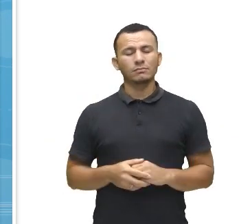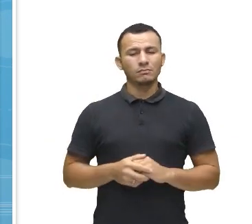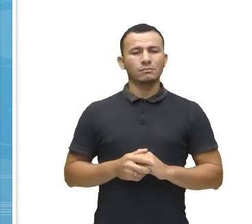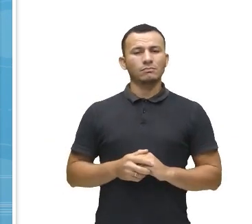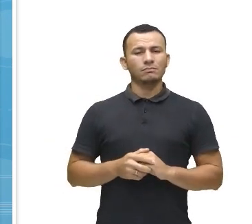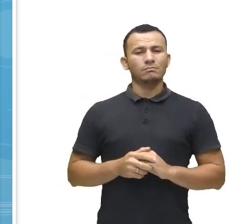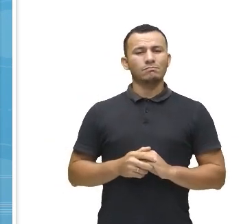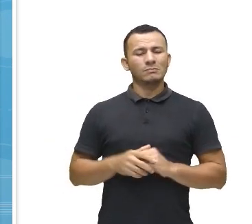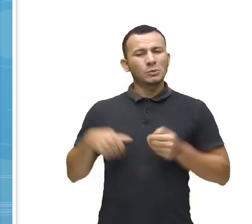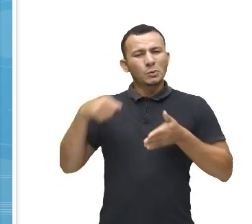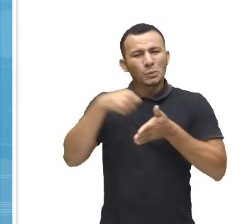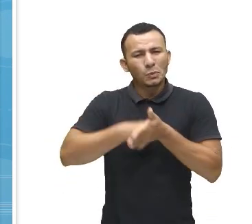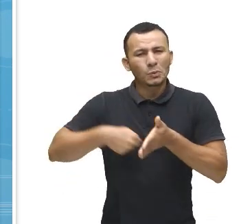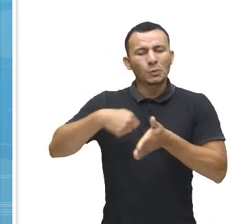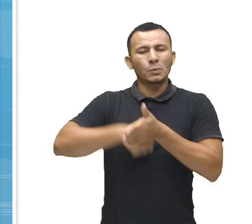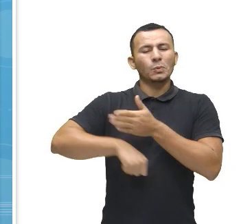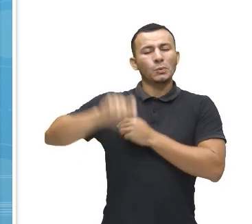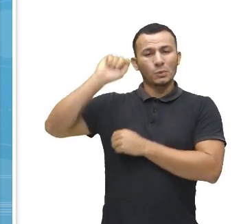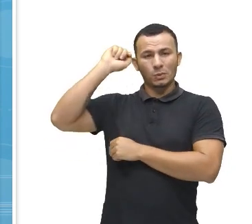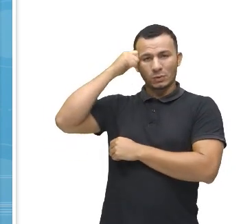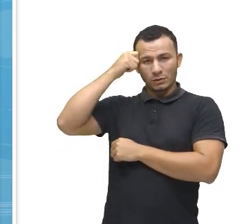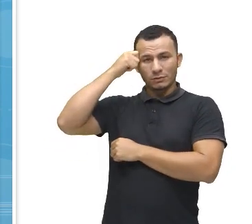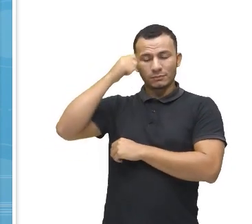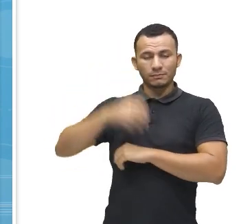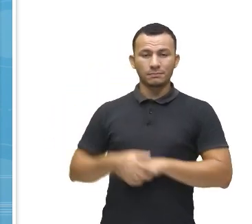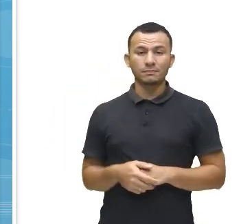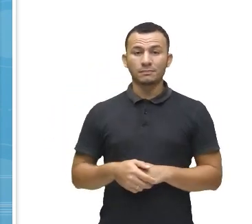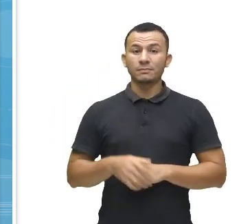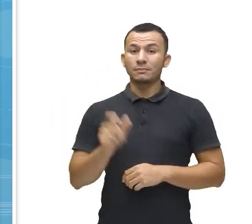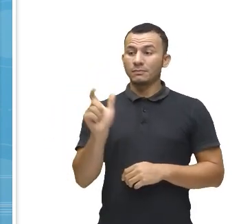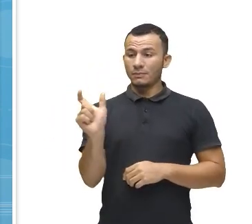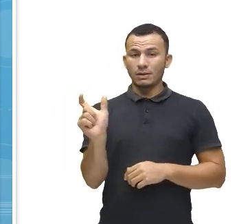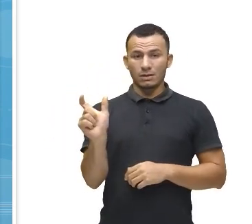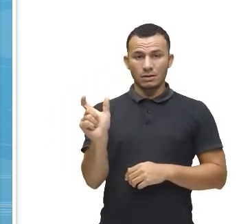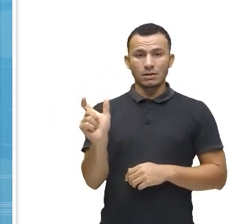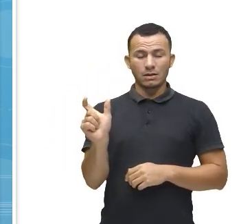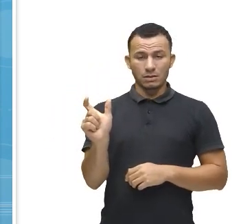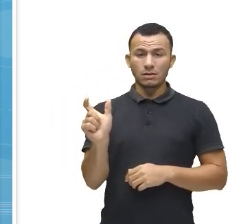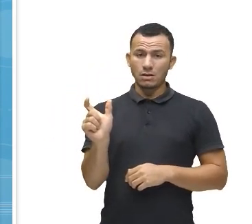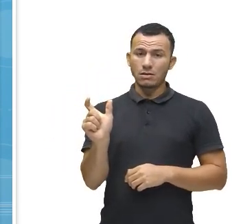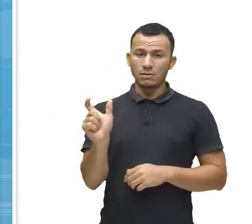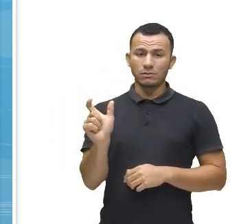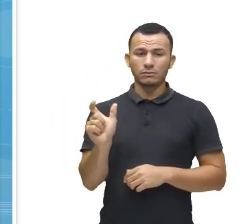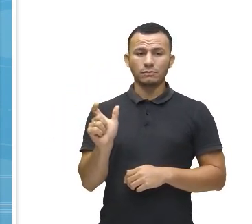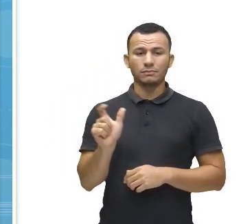resistência negra. Prestem atenção nessa palavra importante, sétimo ano,